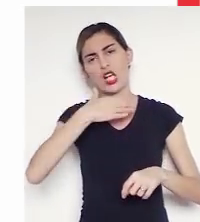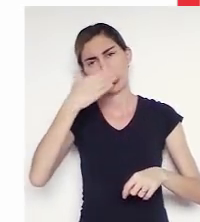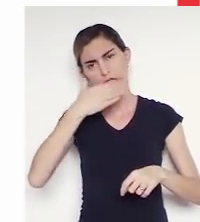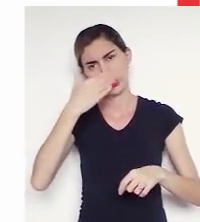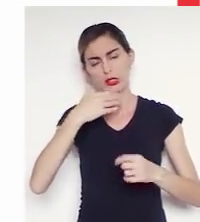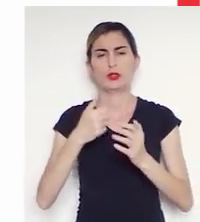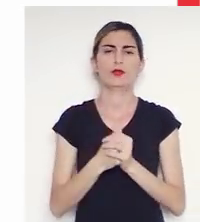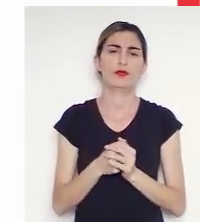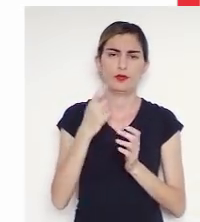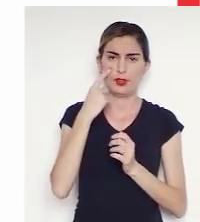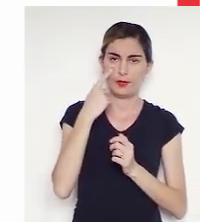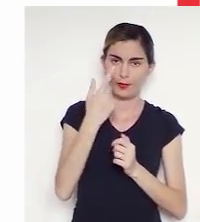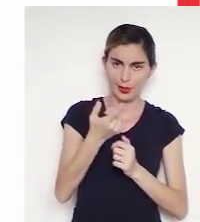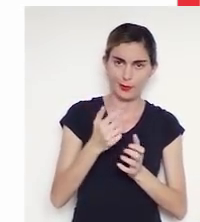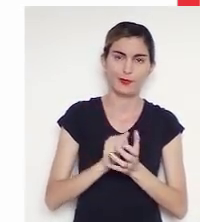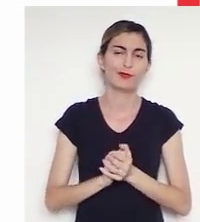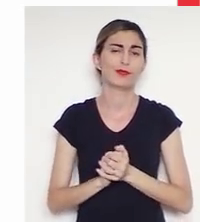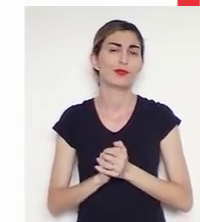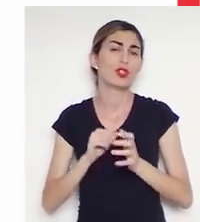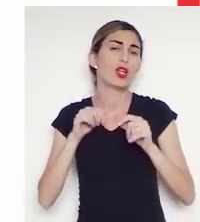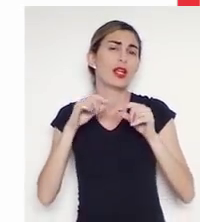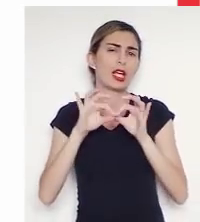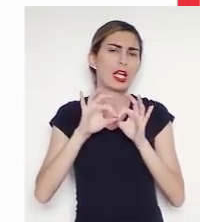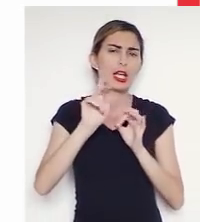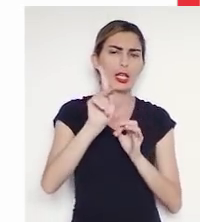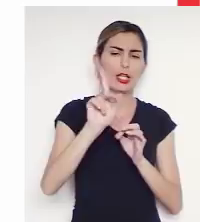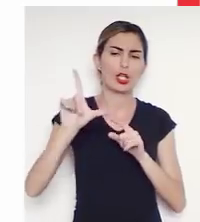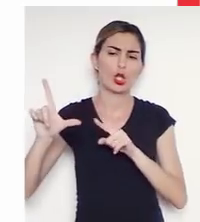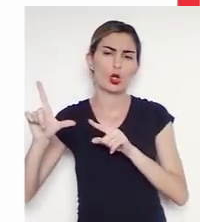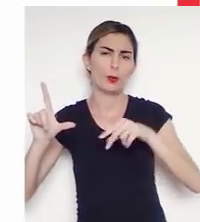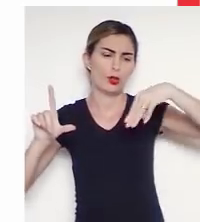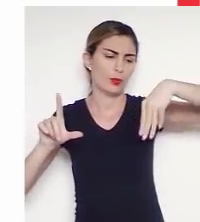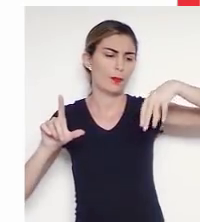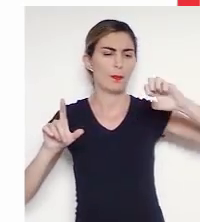smartphone. Olha aí, tá vendo? De quilômetro